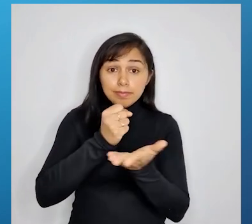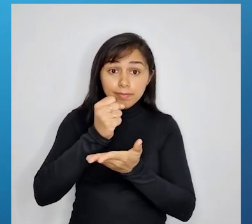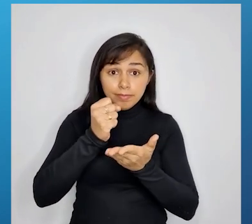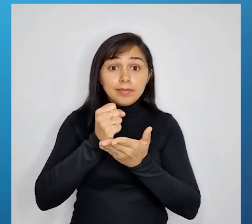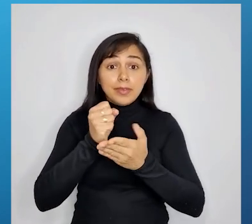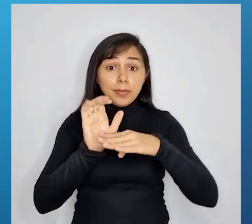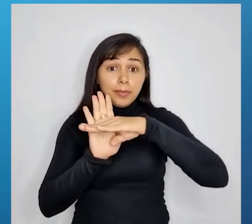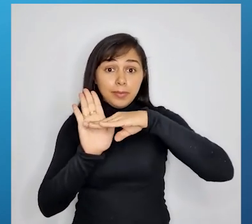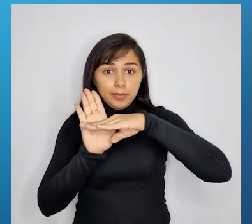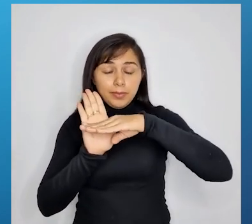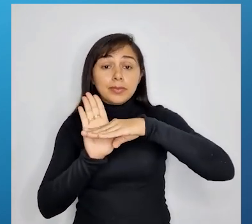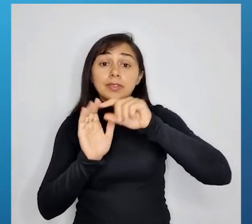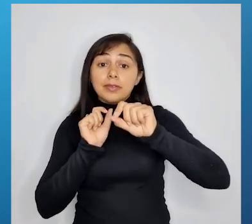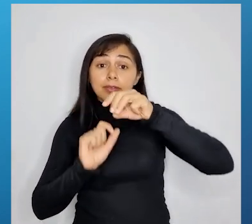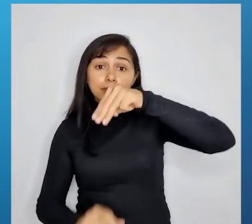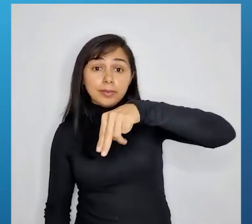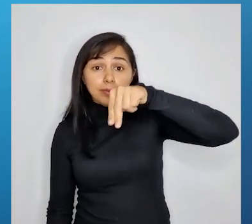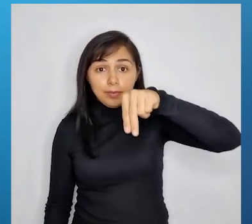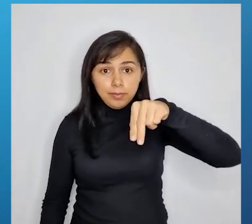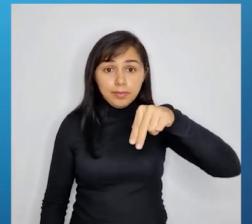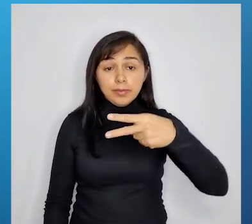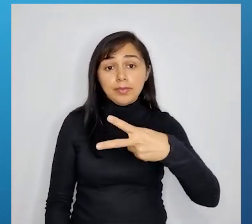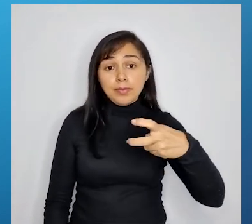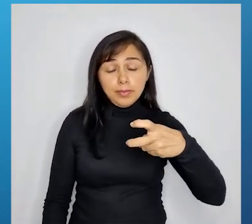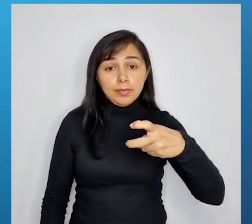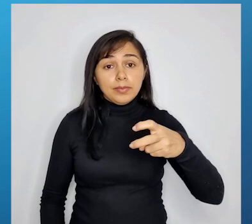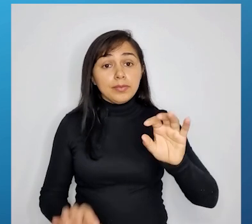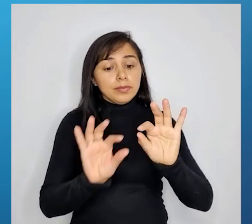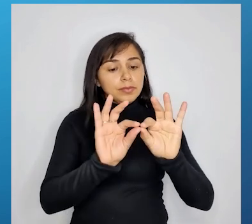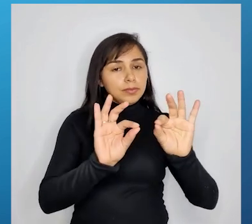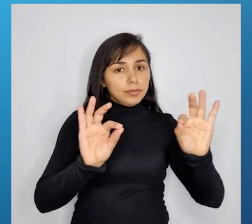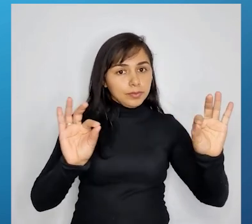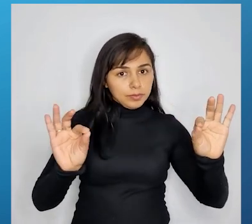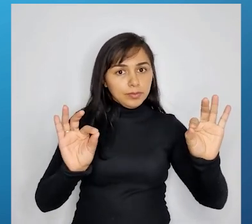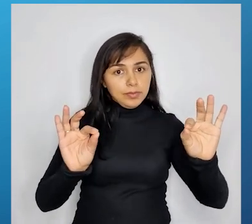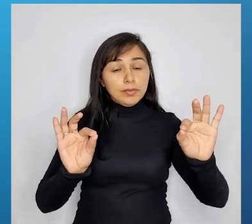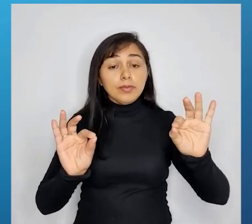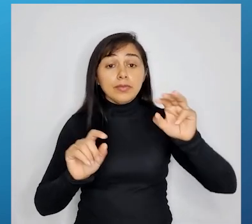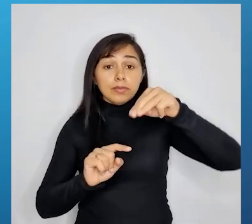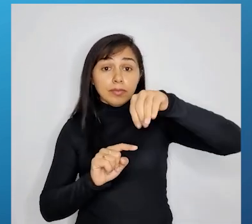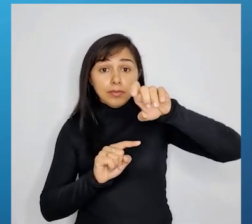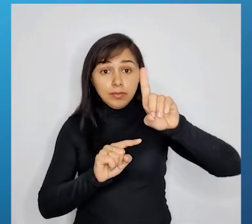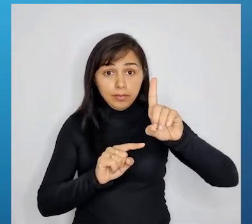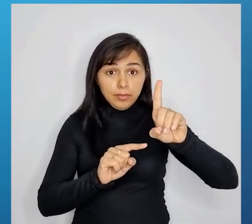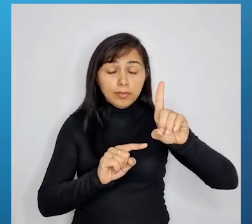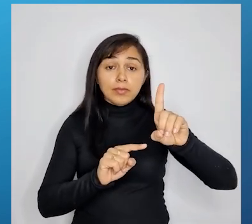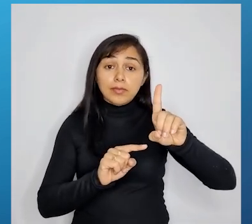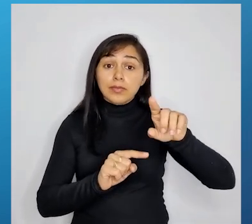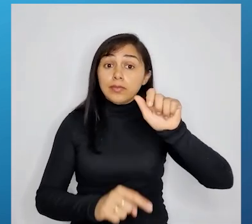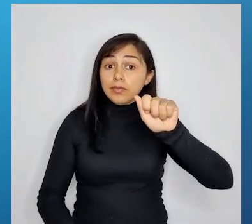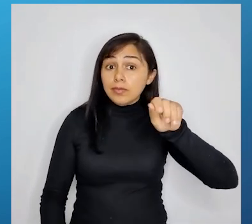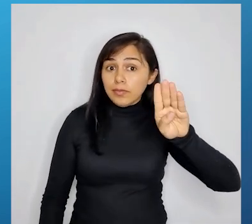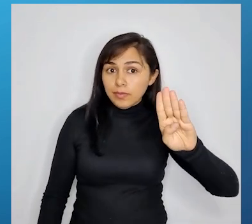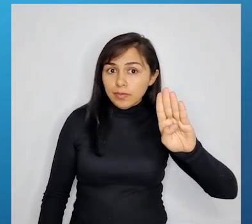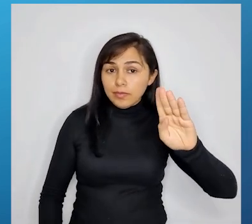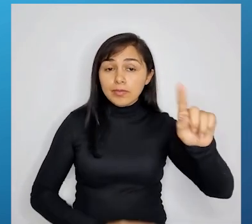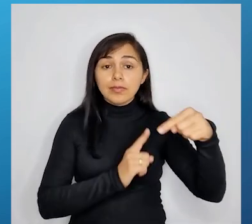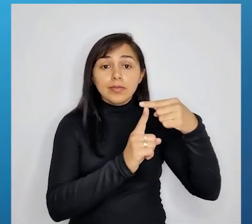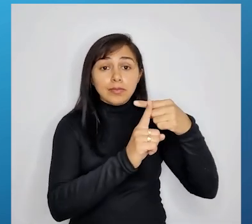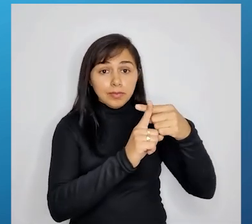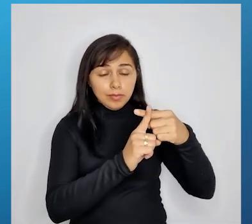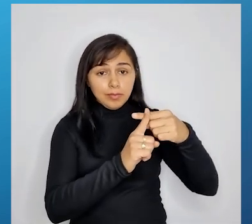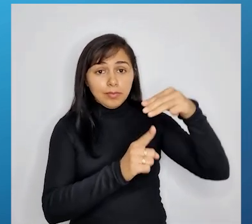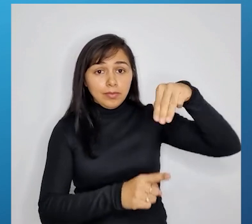média, ela vai ser o comprimento da medida da base maior, mais o comprimento da medida da